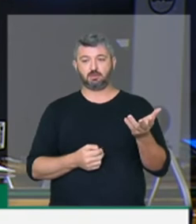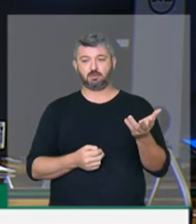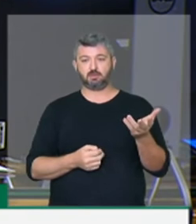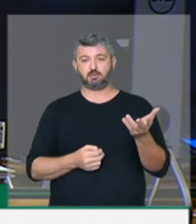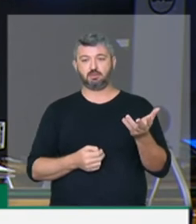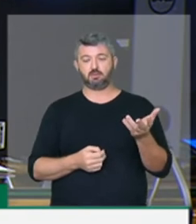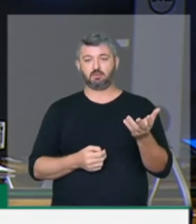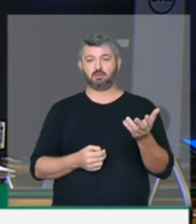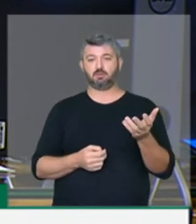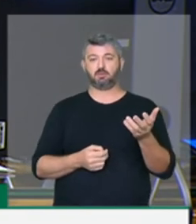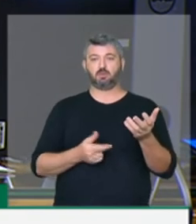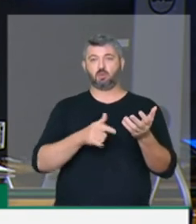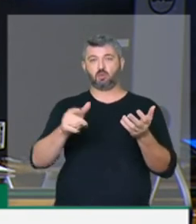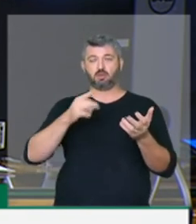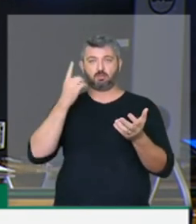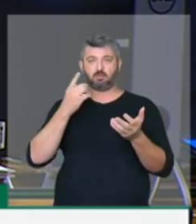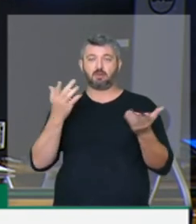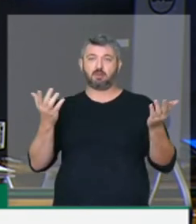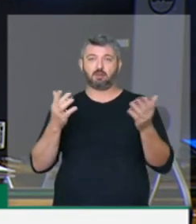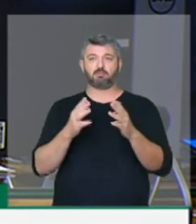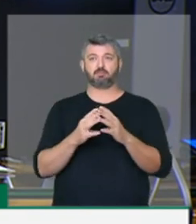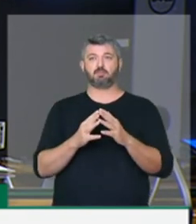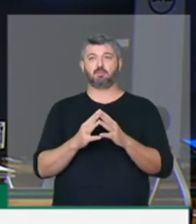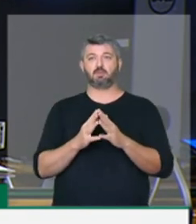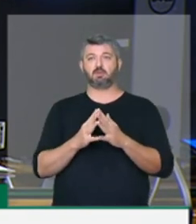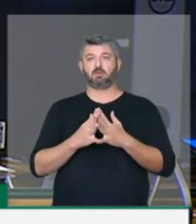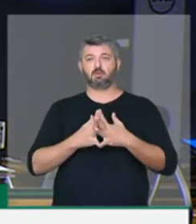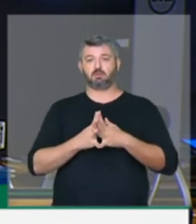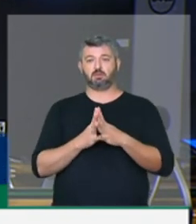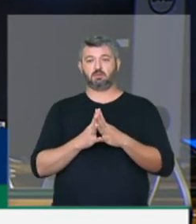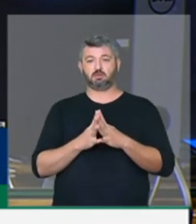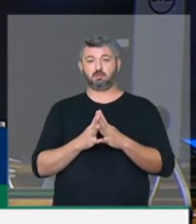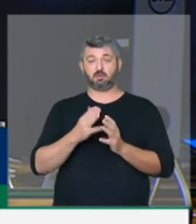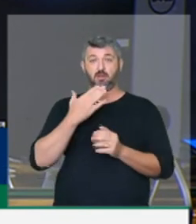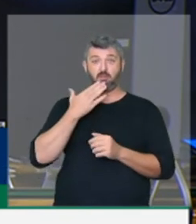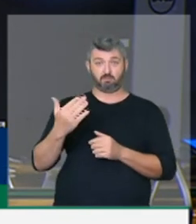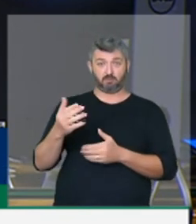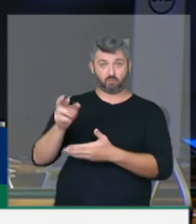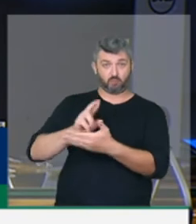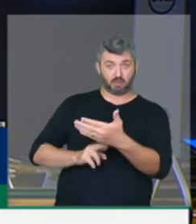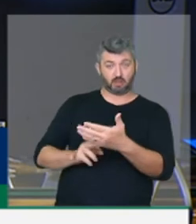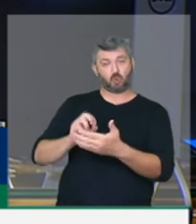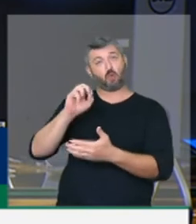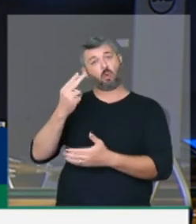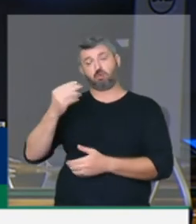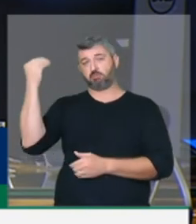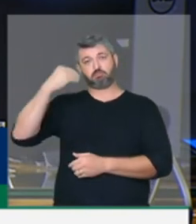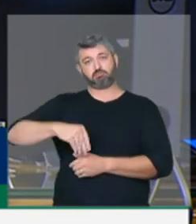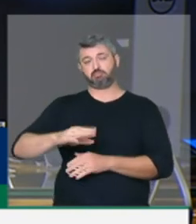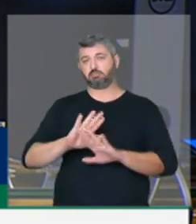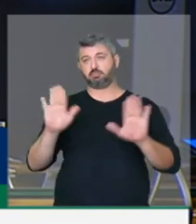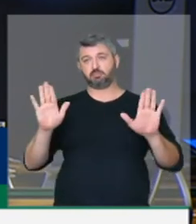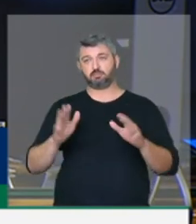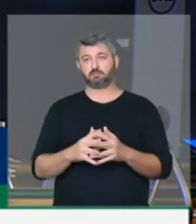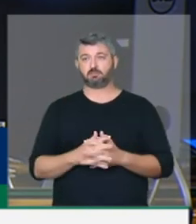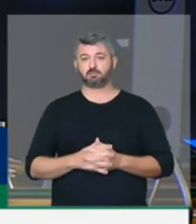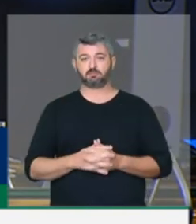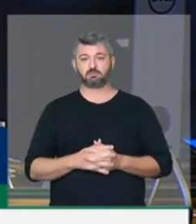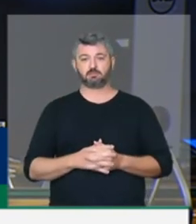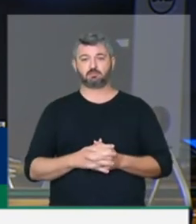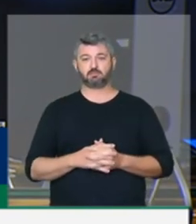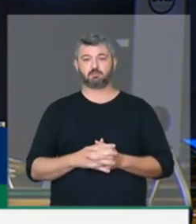a fala dos outros parlamentares. Então, ou Vossa Excelência fala a favor do relatório, ou Vossa Excelência abre mão da fala.